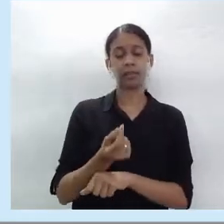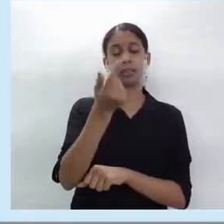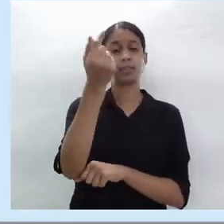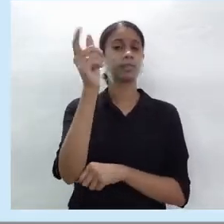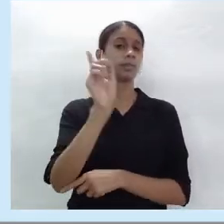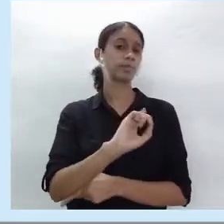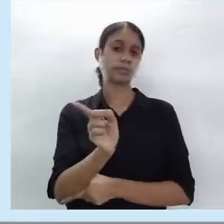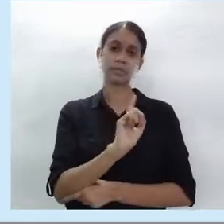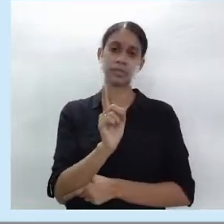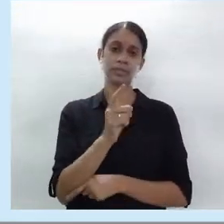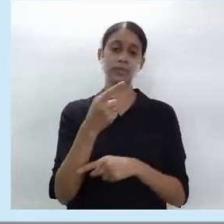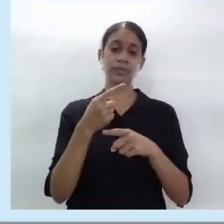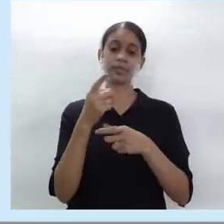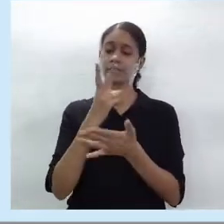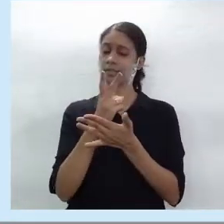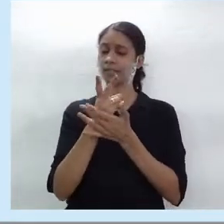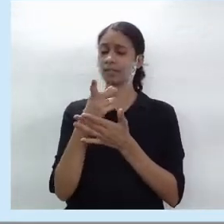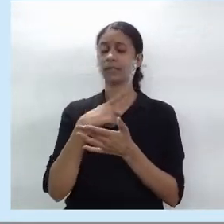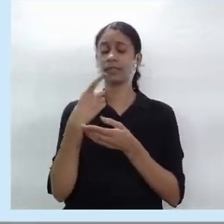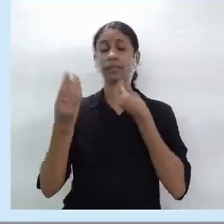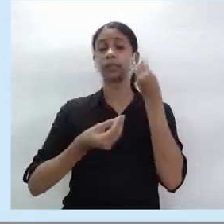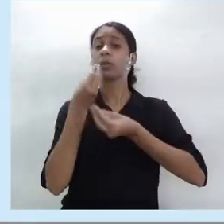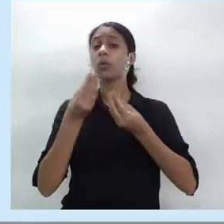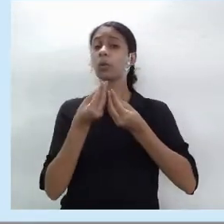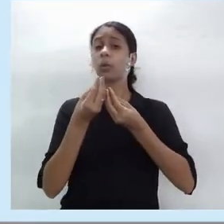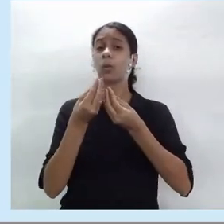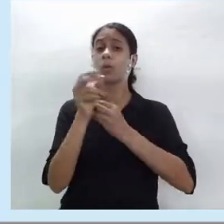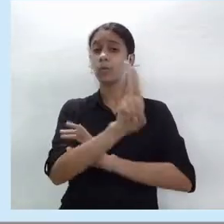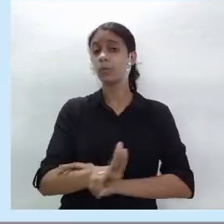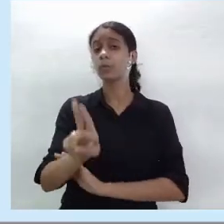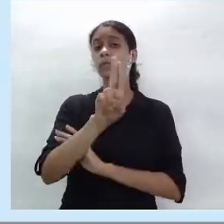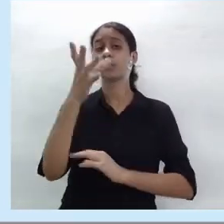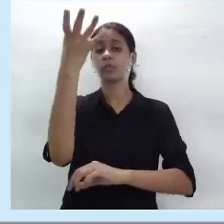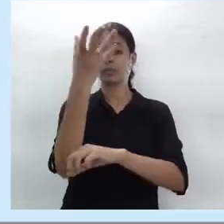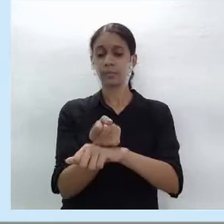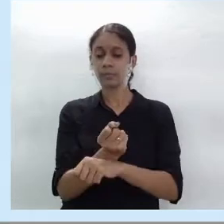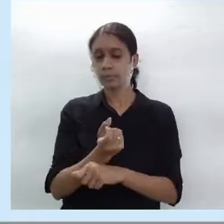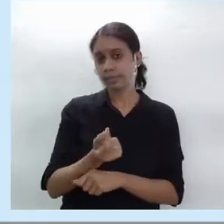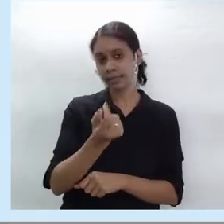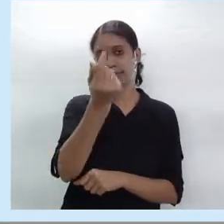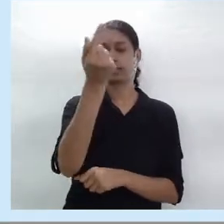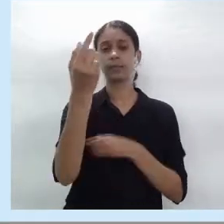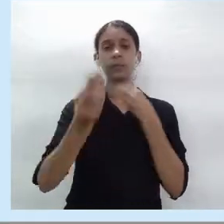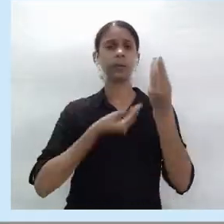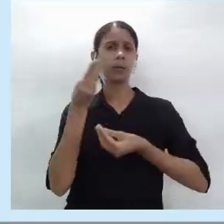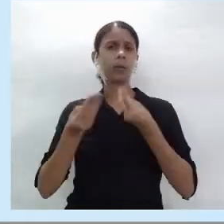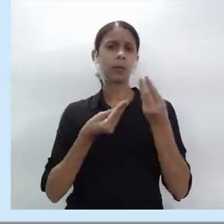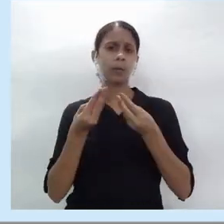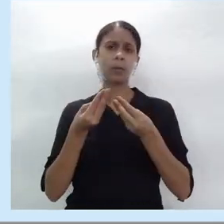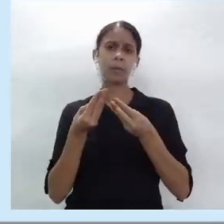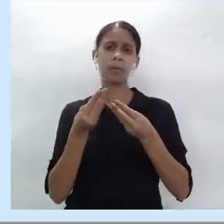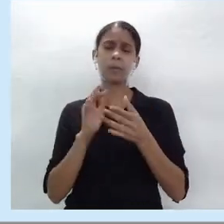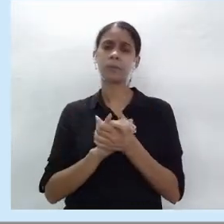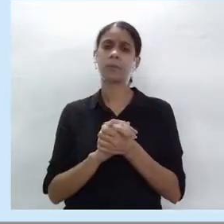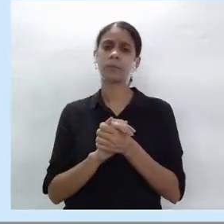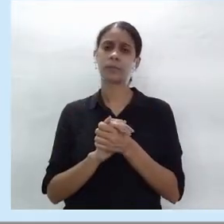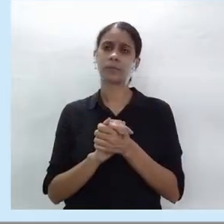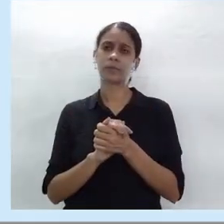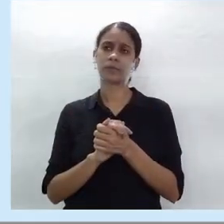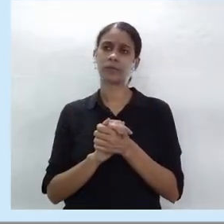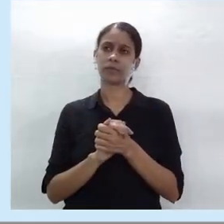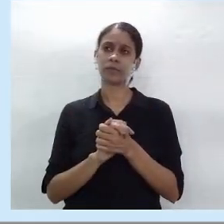mas as relações é de como esse capitalismo é aplicado. Nós temos que questionar, será que o capitalismo aplicado